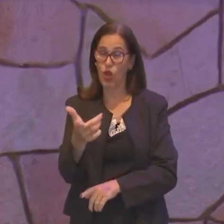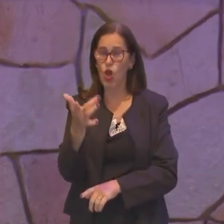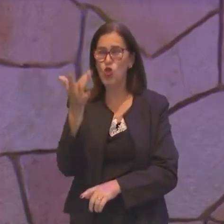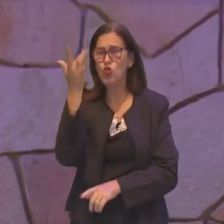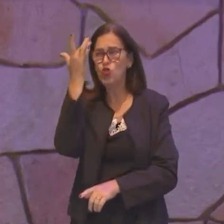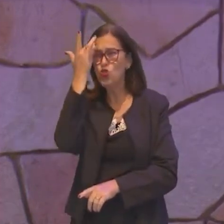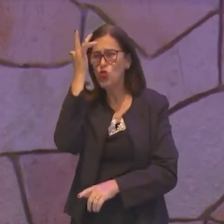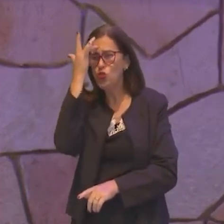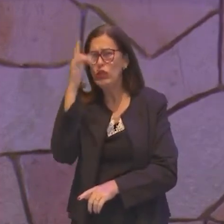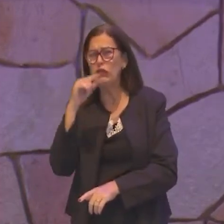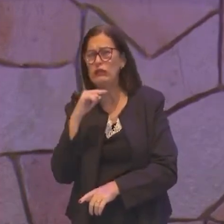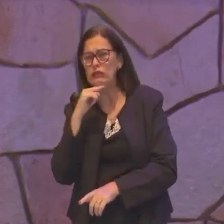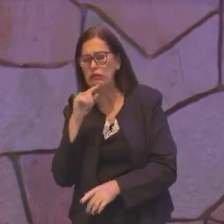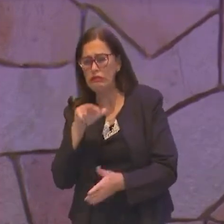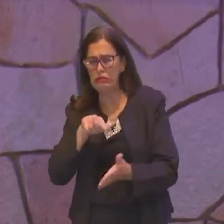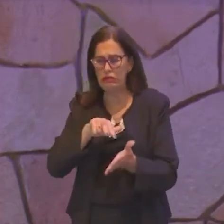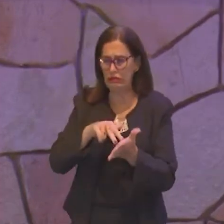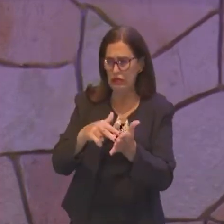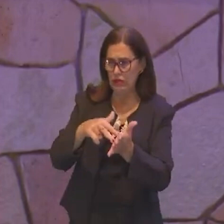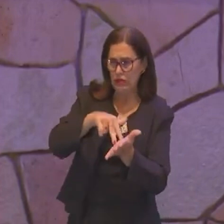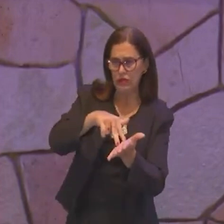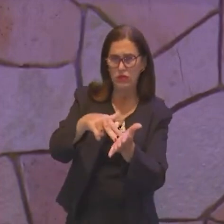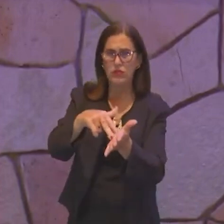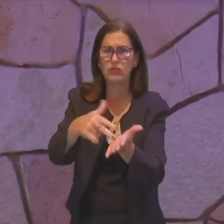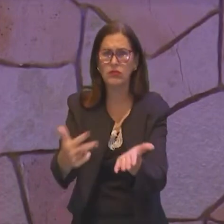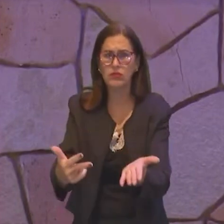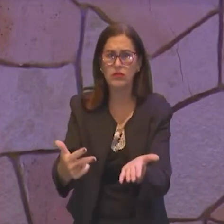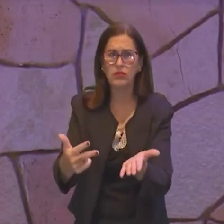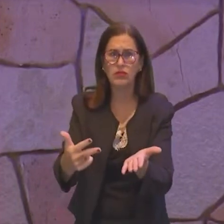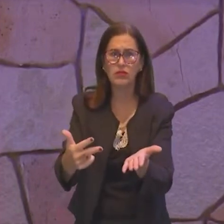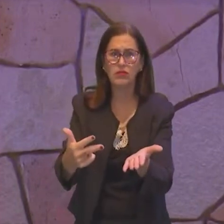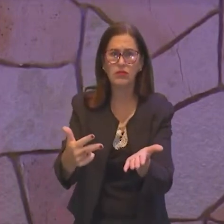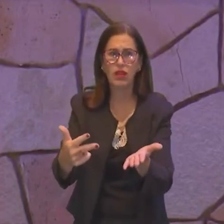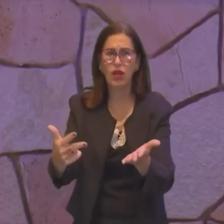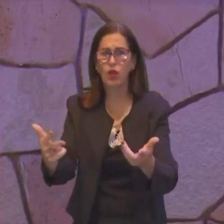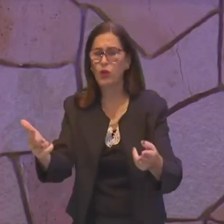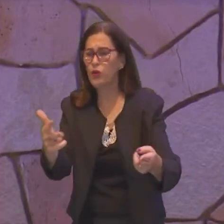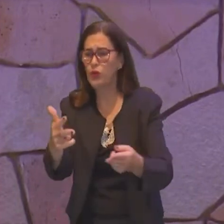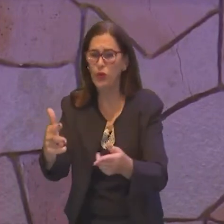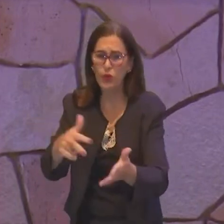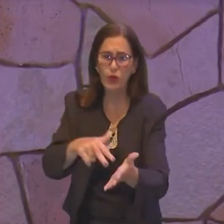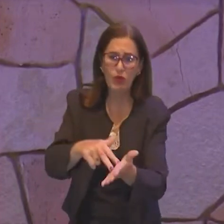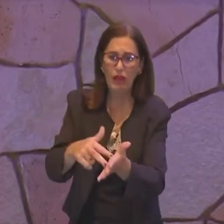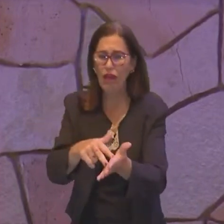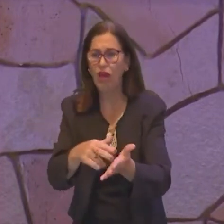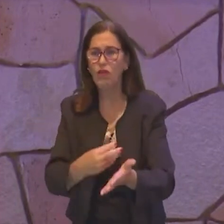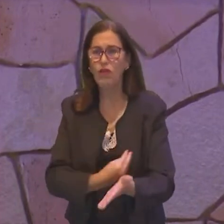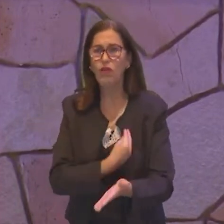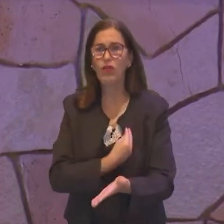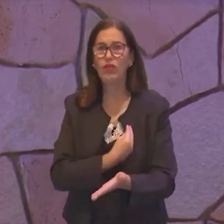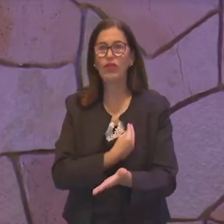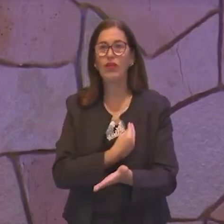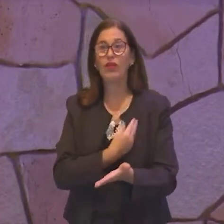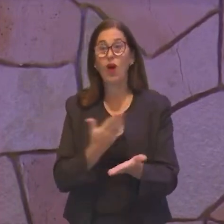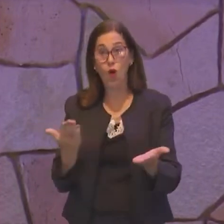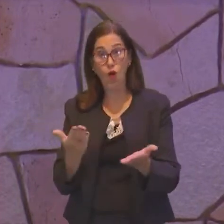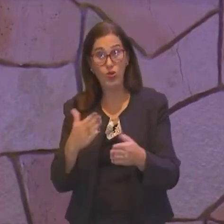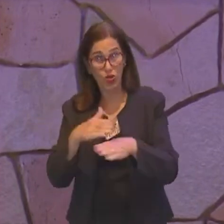duvidando, cambaleando, andando à mercê da vida. E nesta noite eu